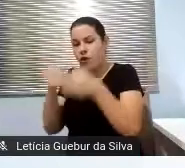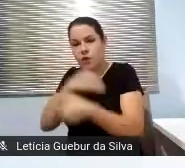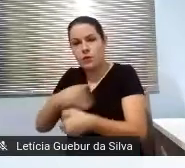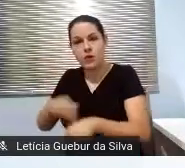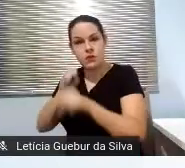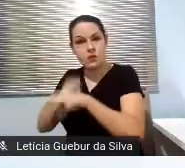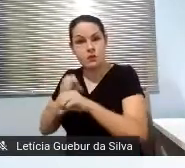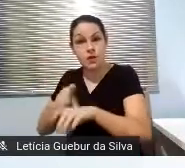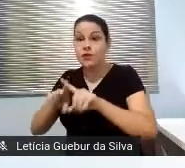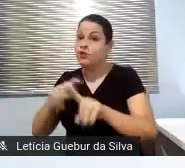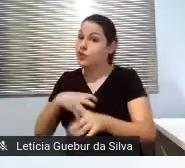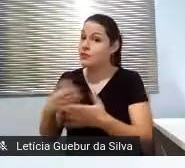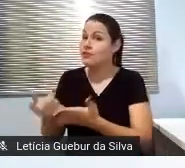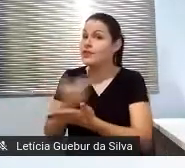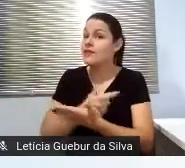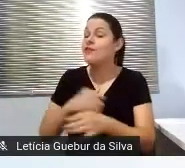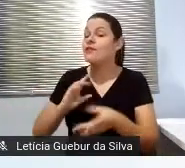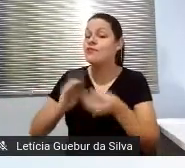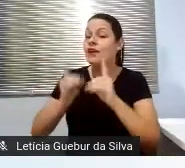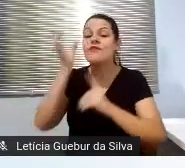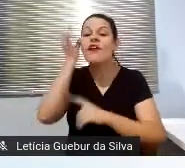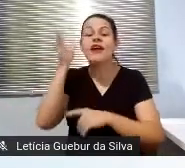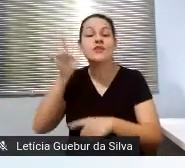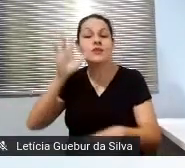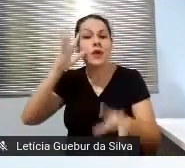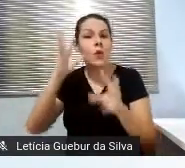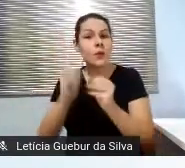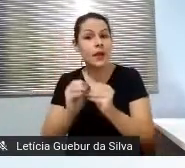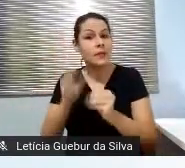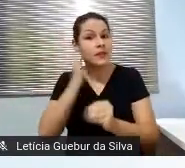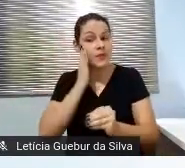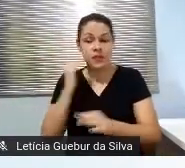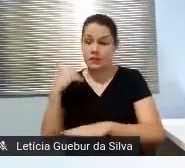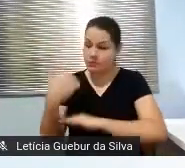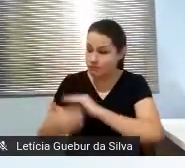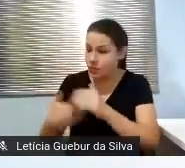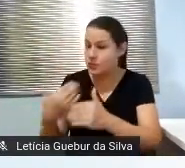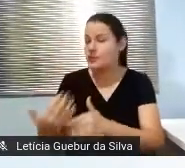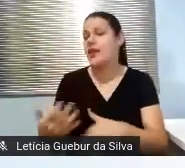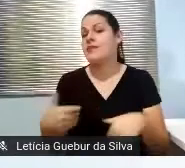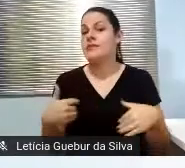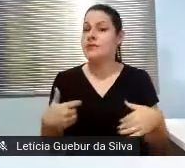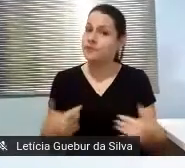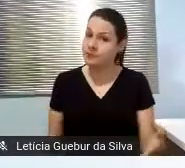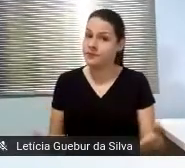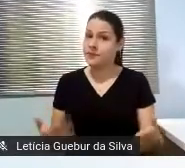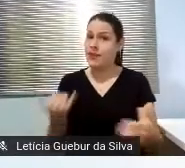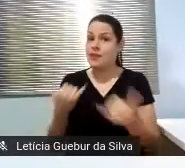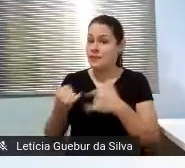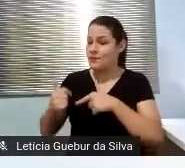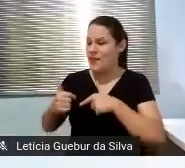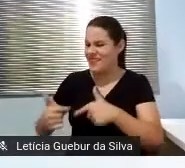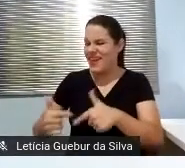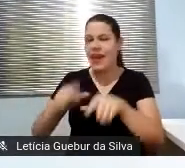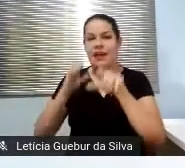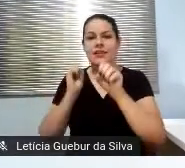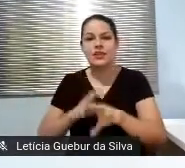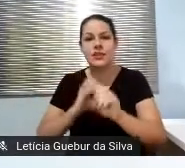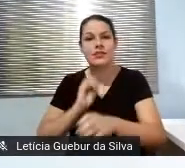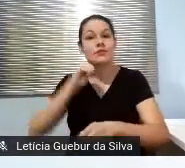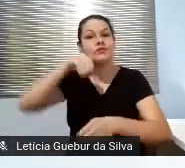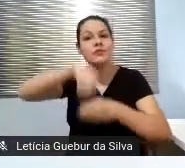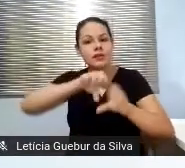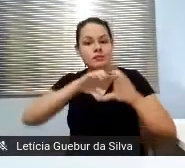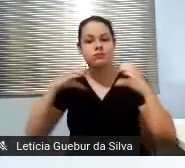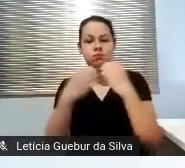pouco mais didática, para compreender qual é o processo e qual é, eu diria, a guerra na educação dentro desse